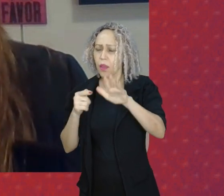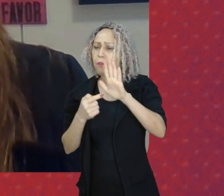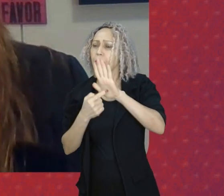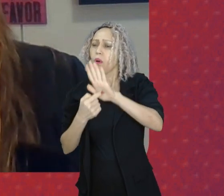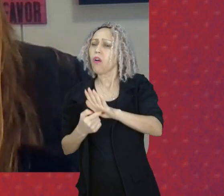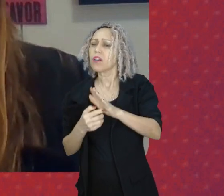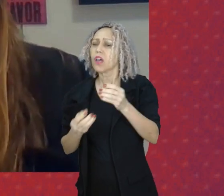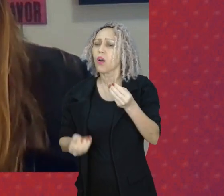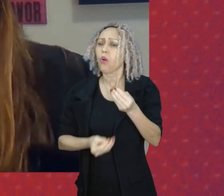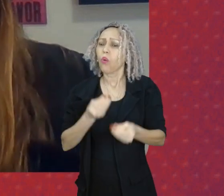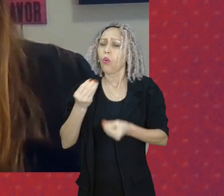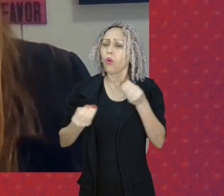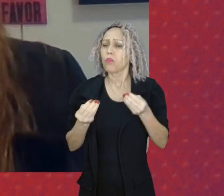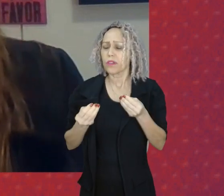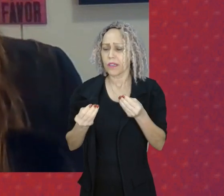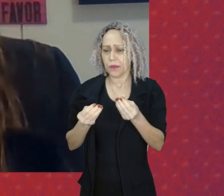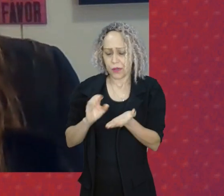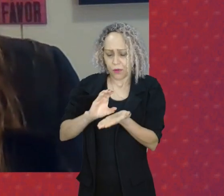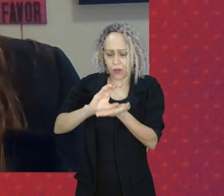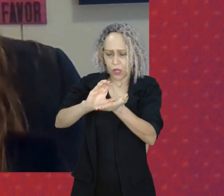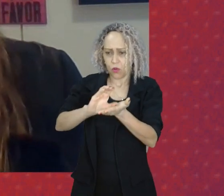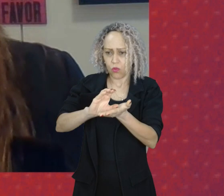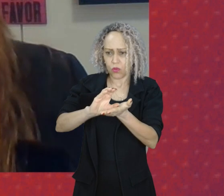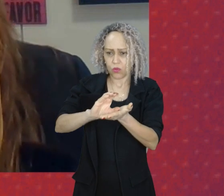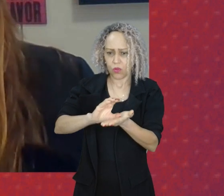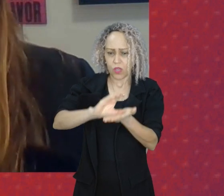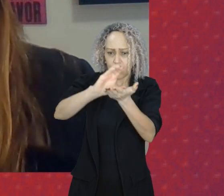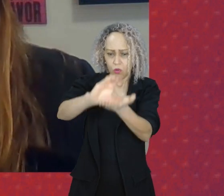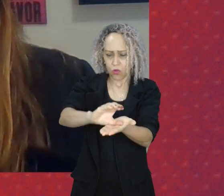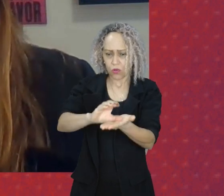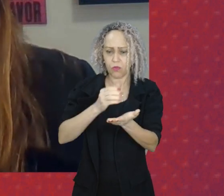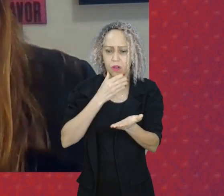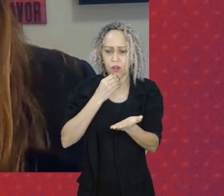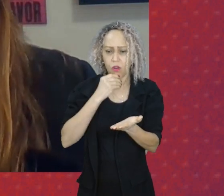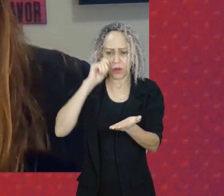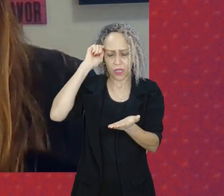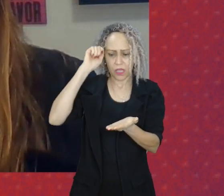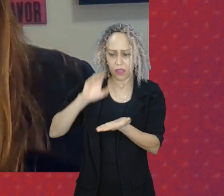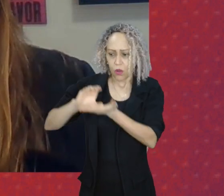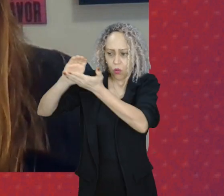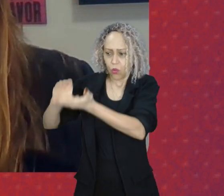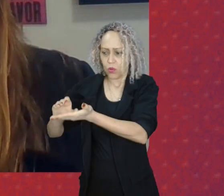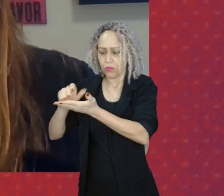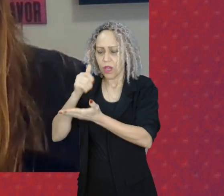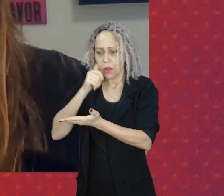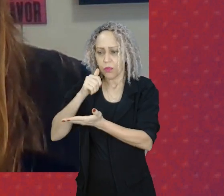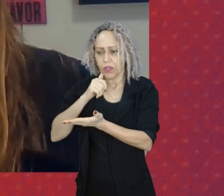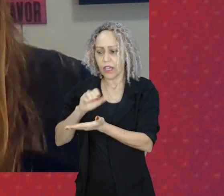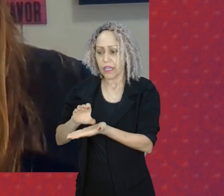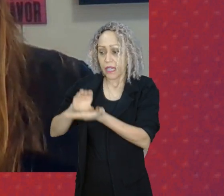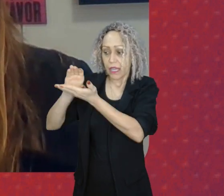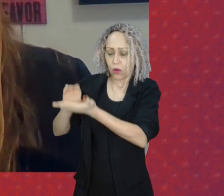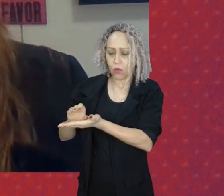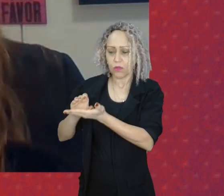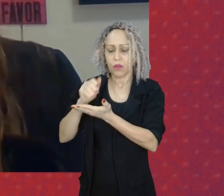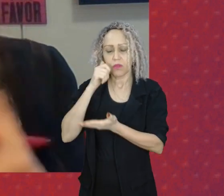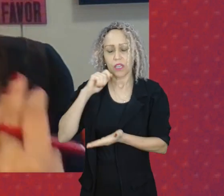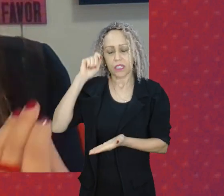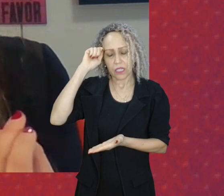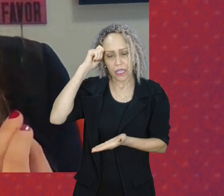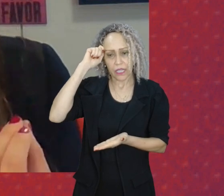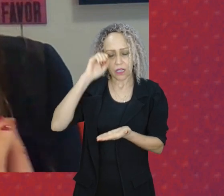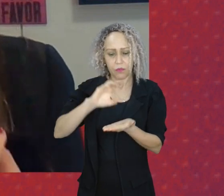gravando, eu tenho a oportunidade de ler aqui no computador, então eu vou pegar aqui um pedacinho da